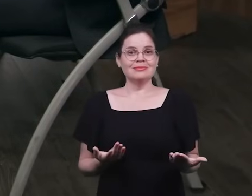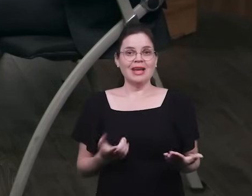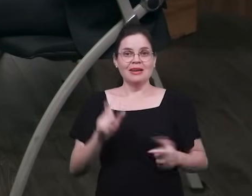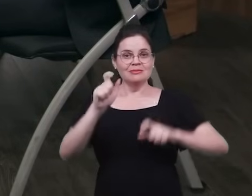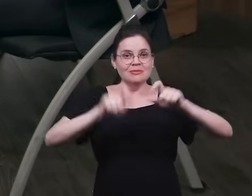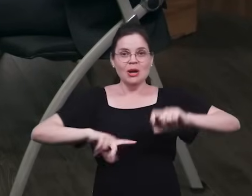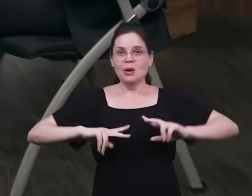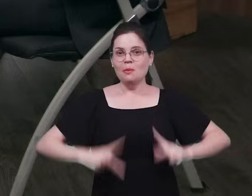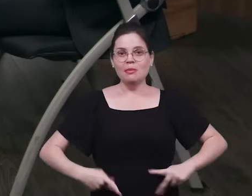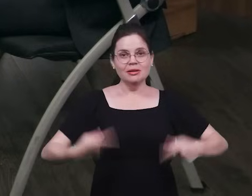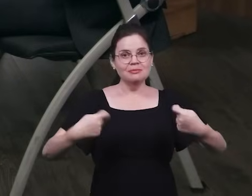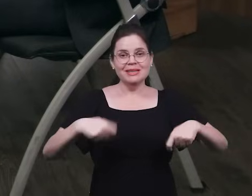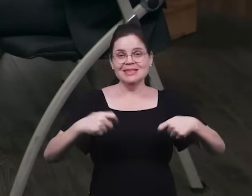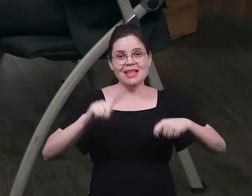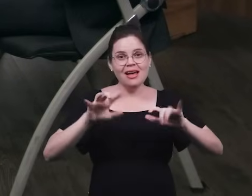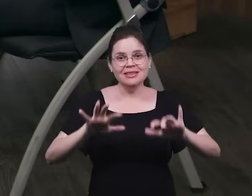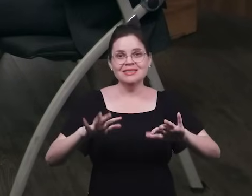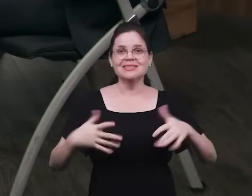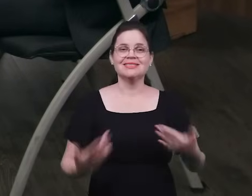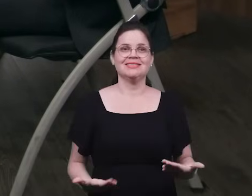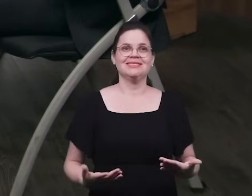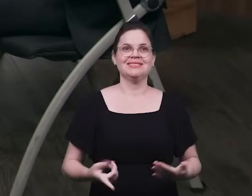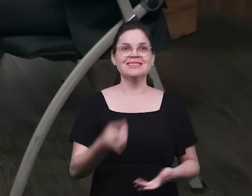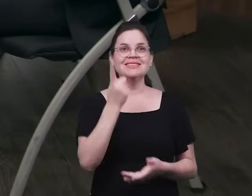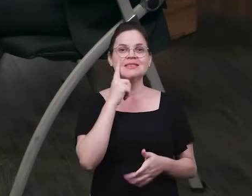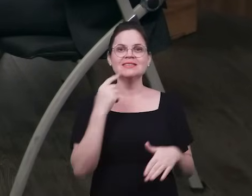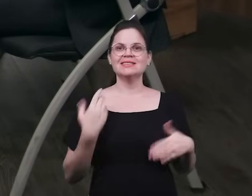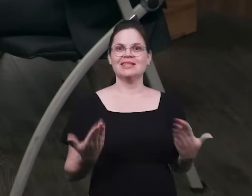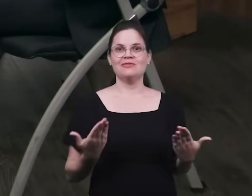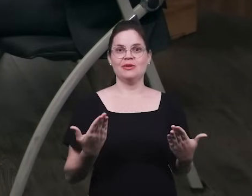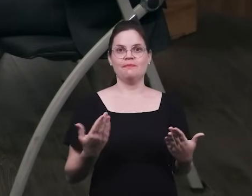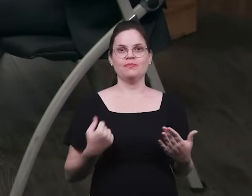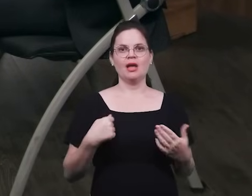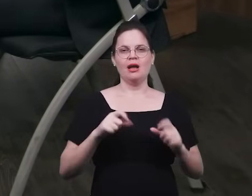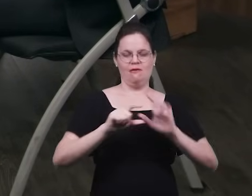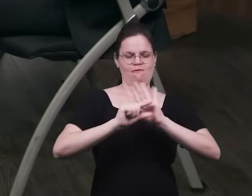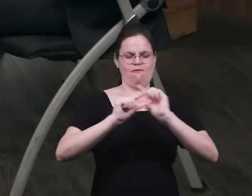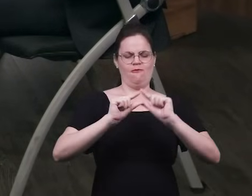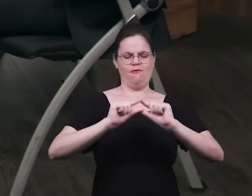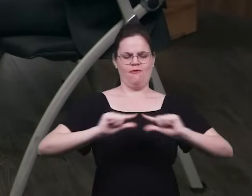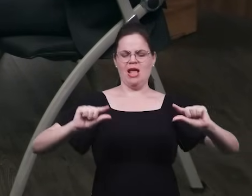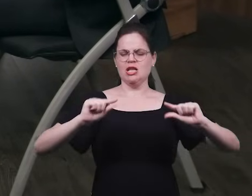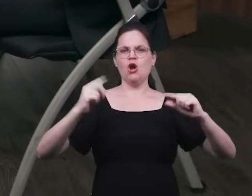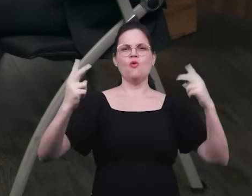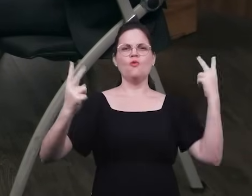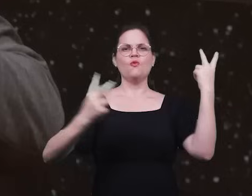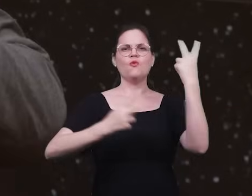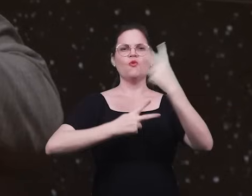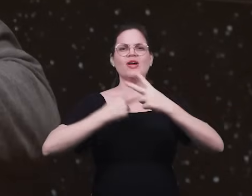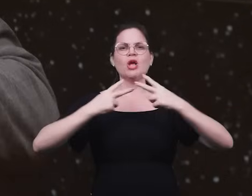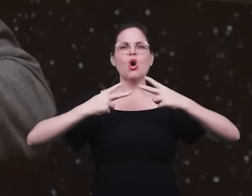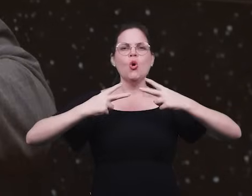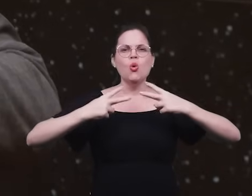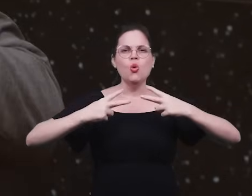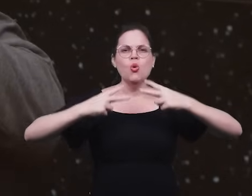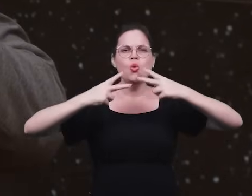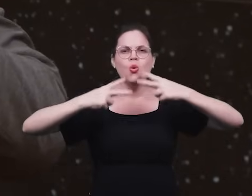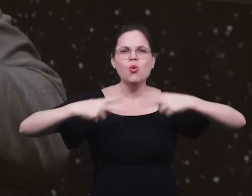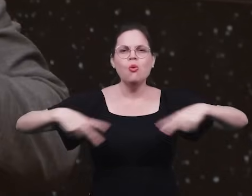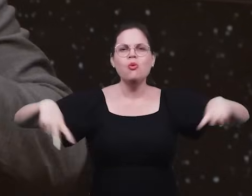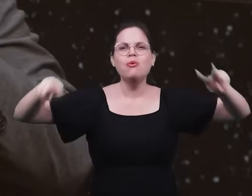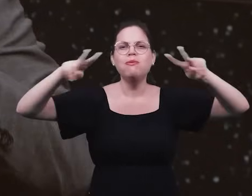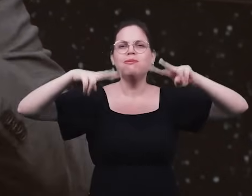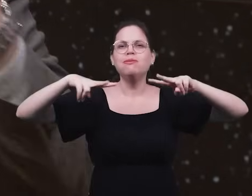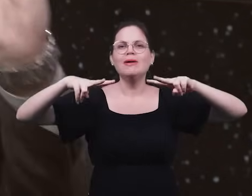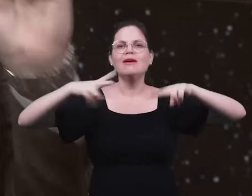exatamente é interessante nessa expressão o vento assopra onde quer E aí mostrar que o Espírito Santo ele não